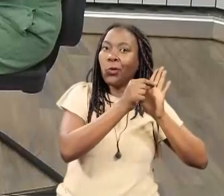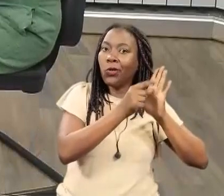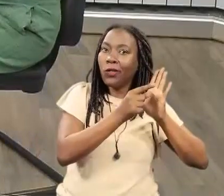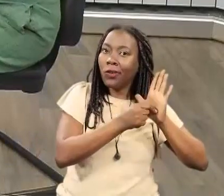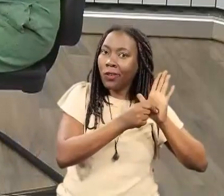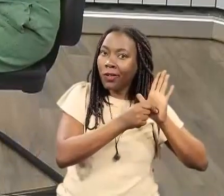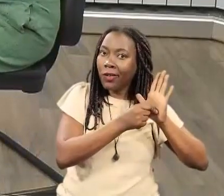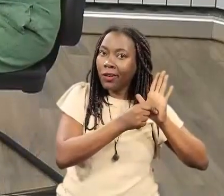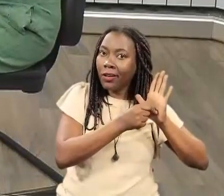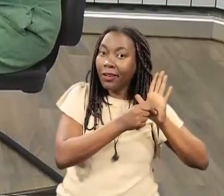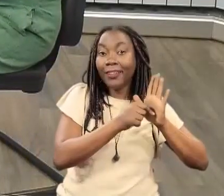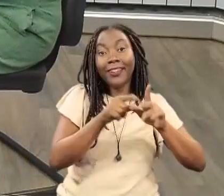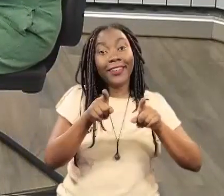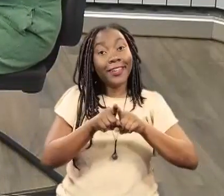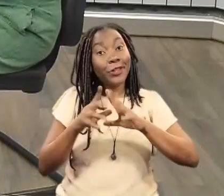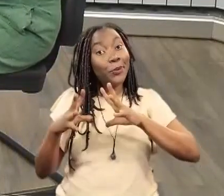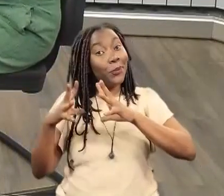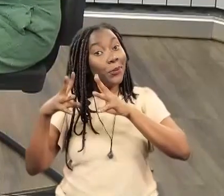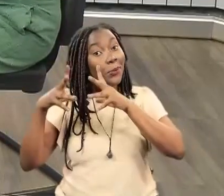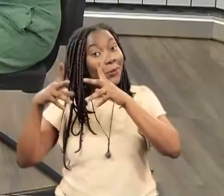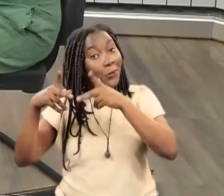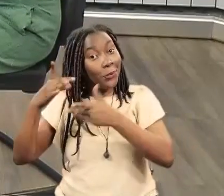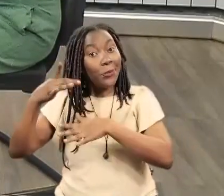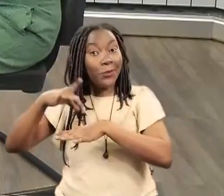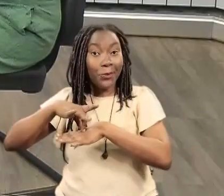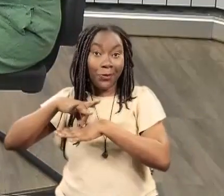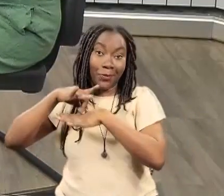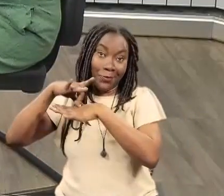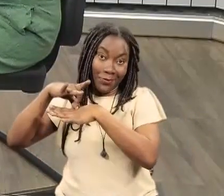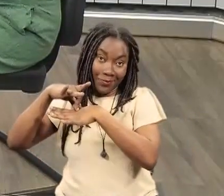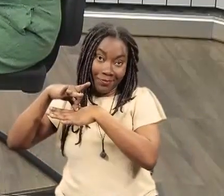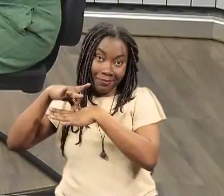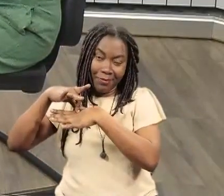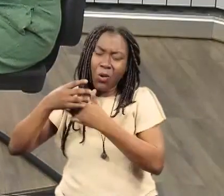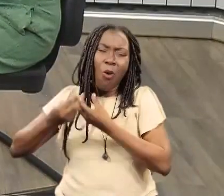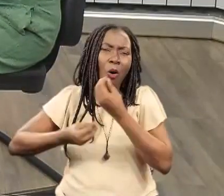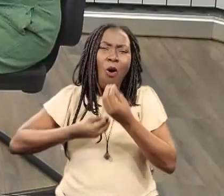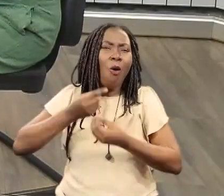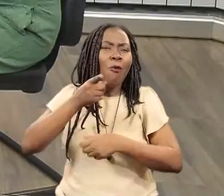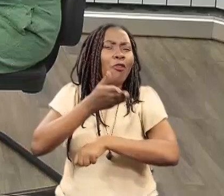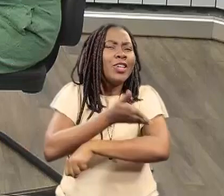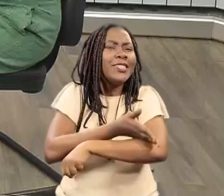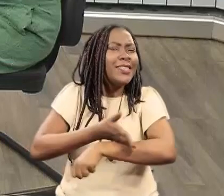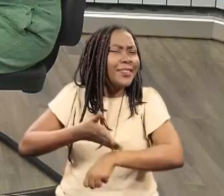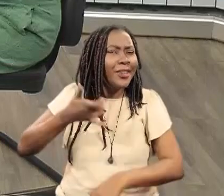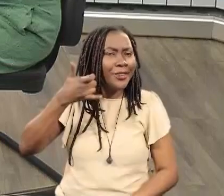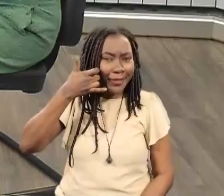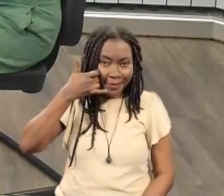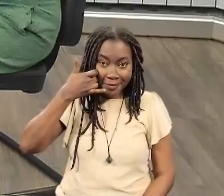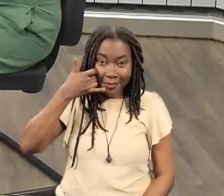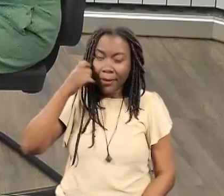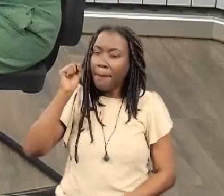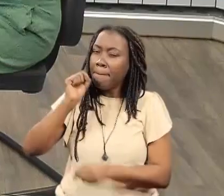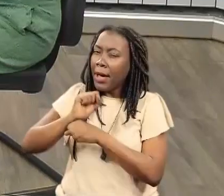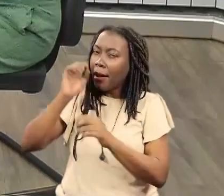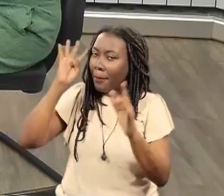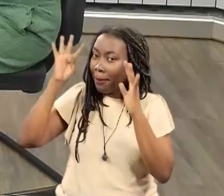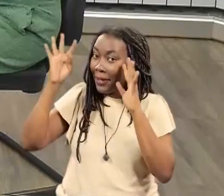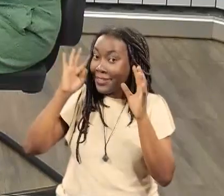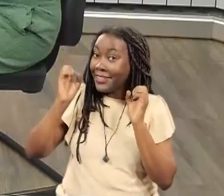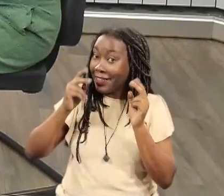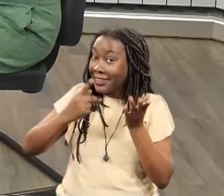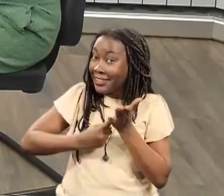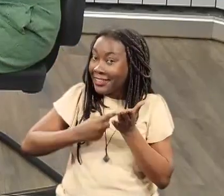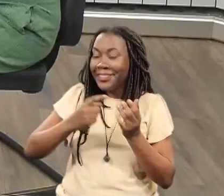digital e o mundo real. Como é que você tem usado o seu celular? Para pensar, tá bom?